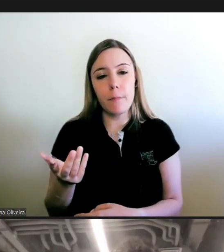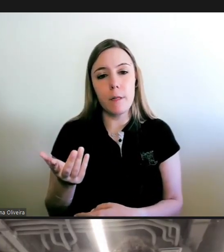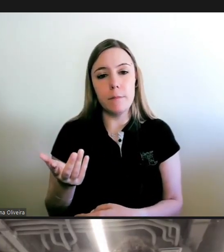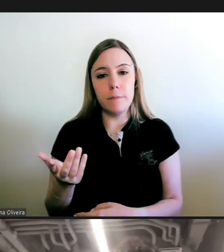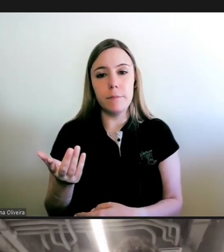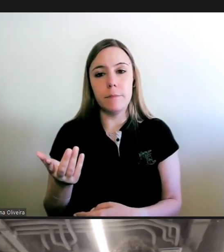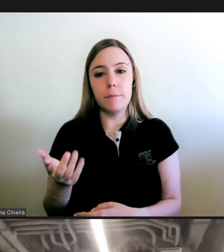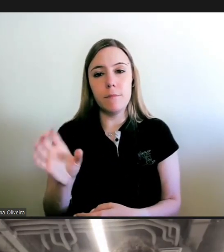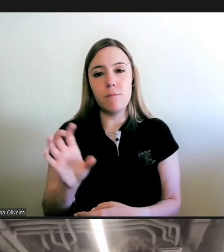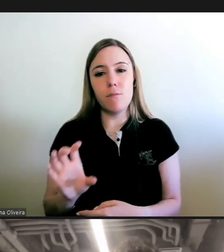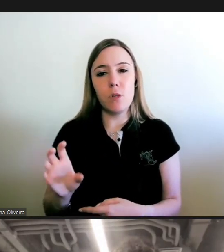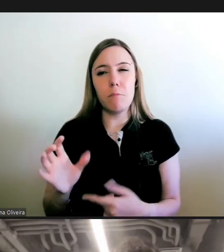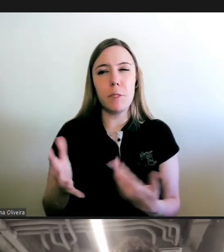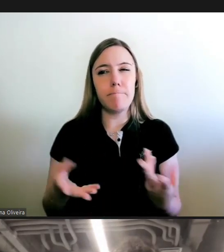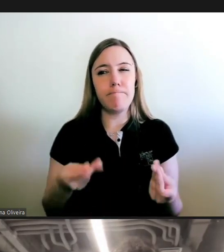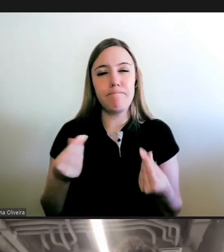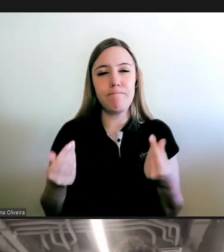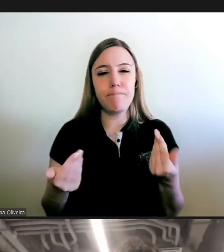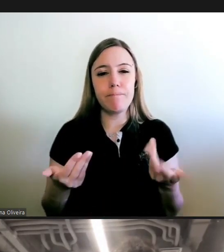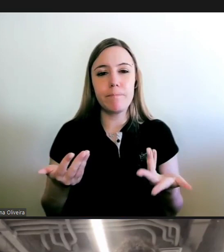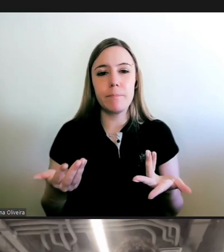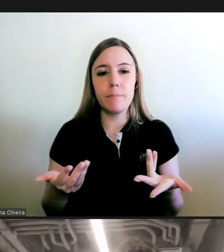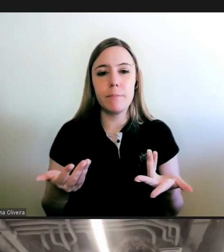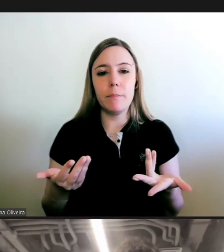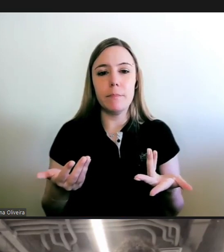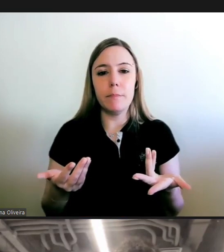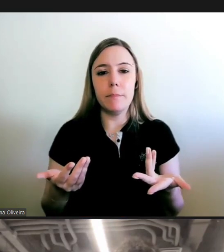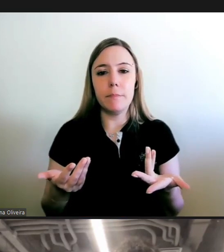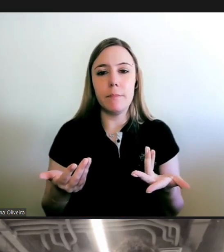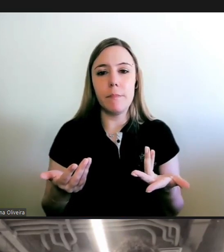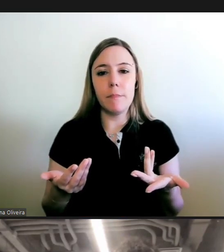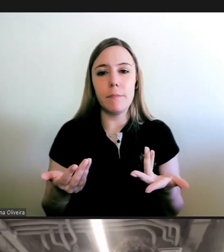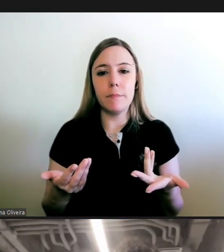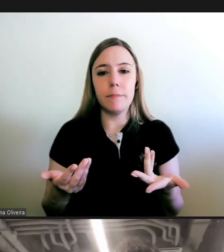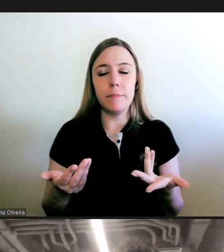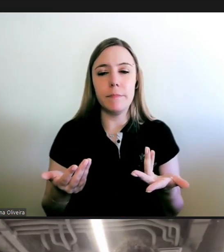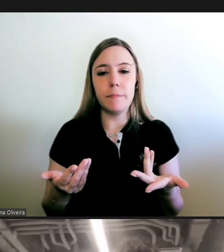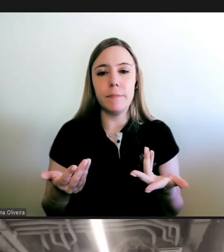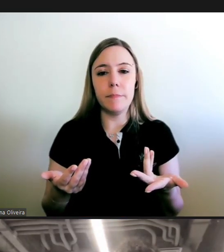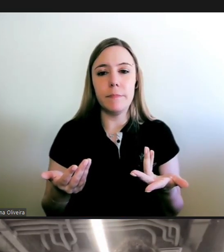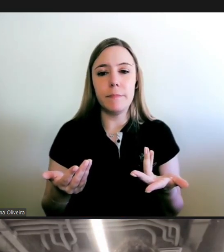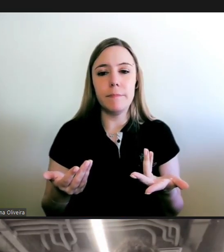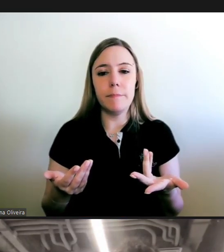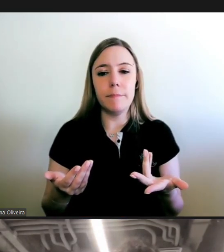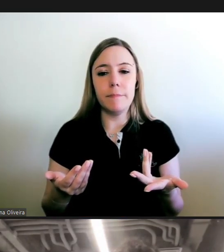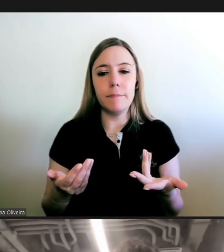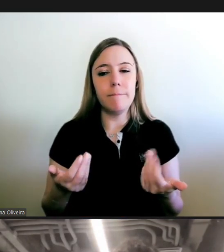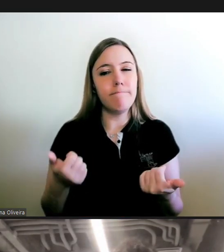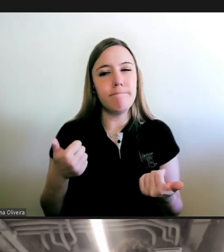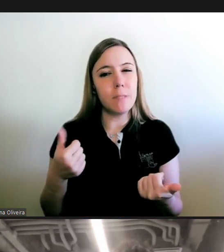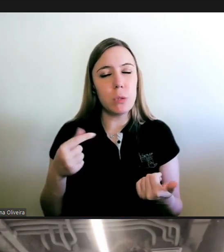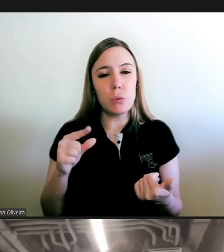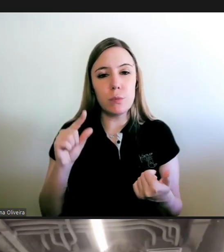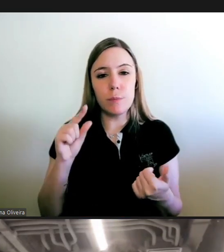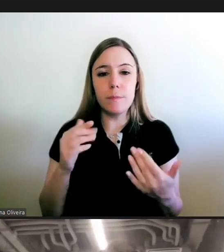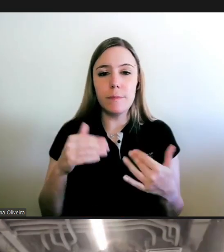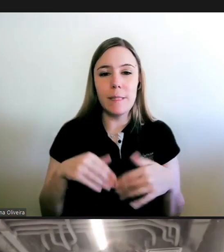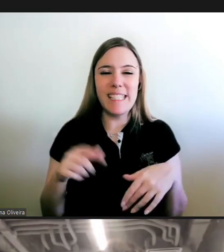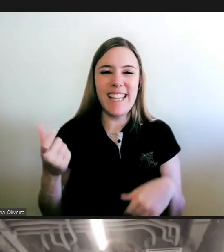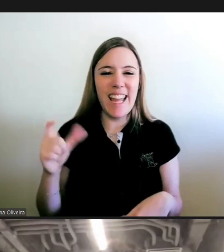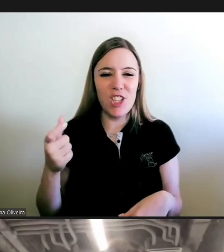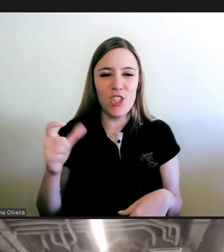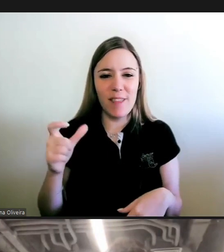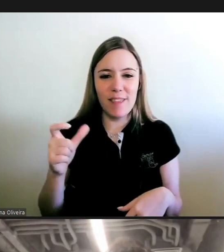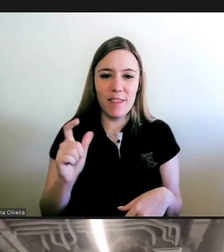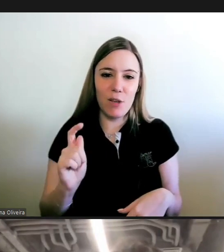pouco arrumada, para não arranjar um adjetivo com preconceito ético,